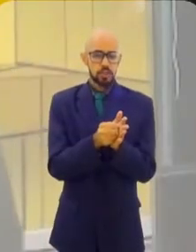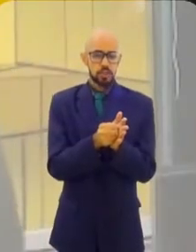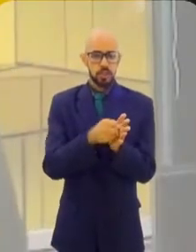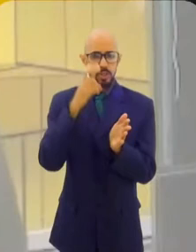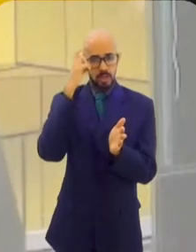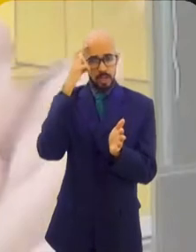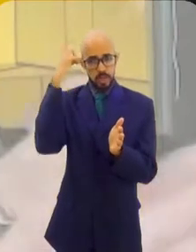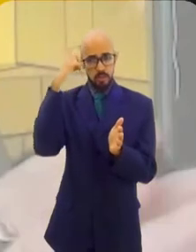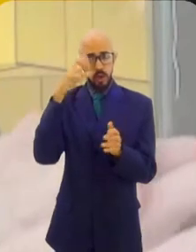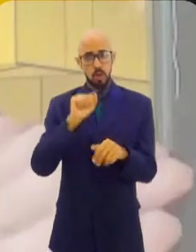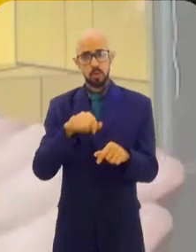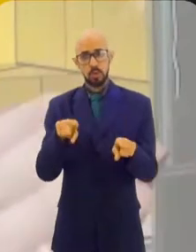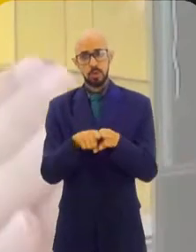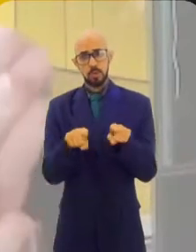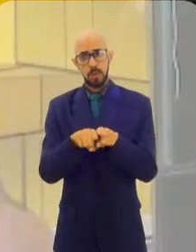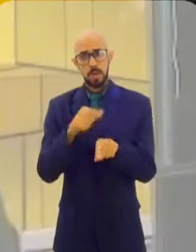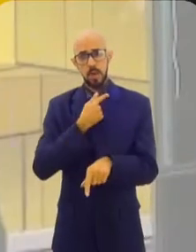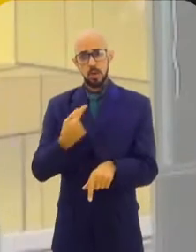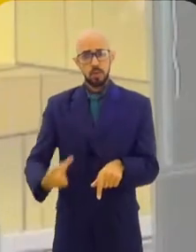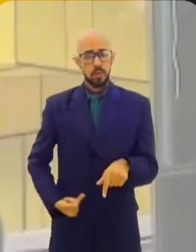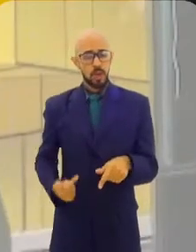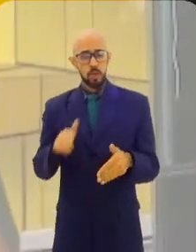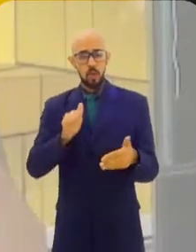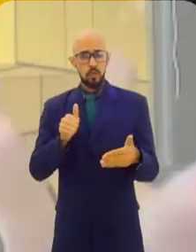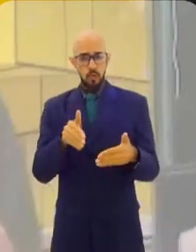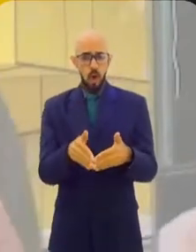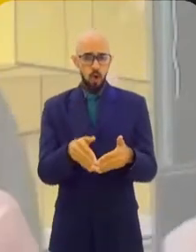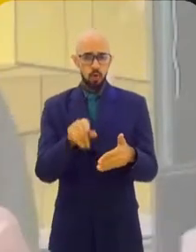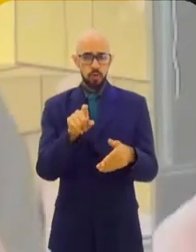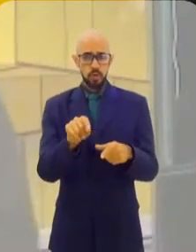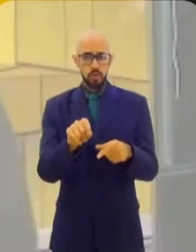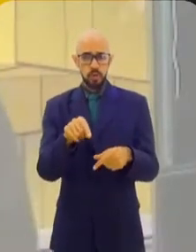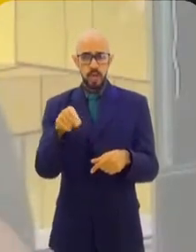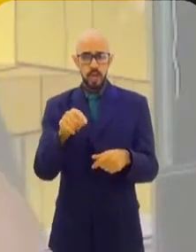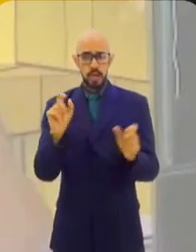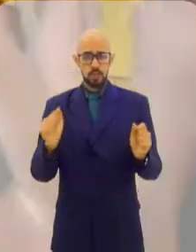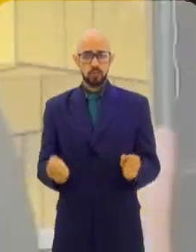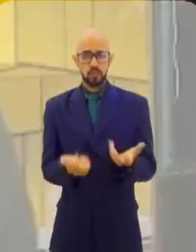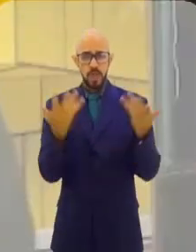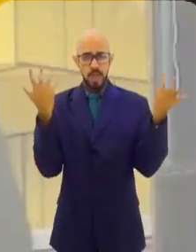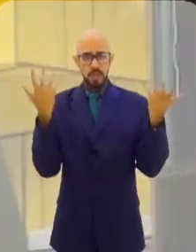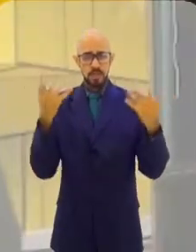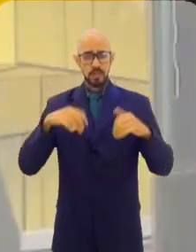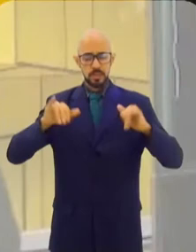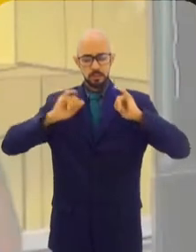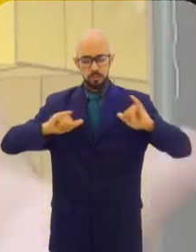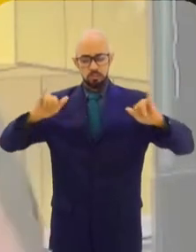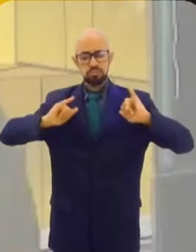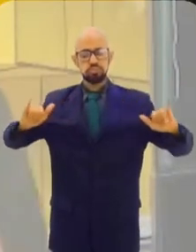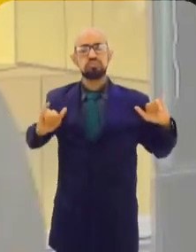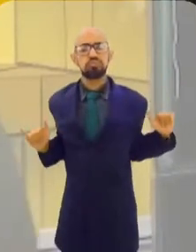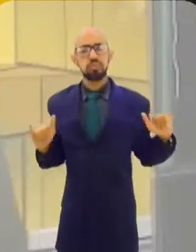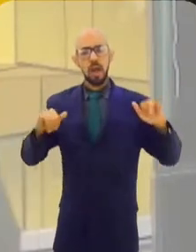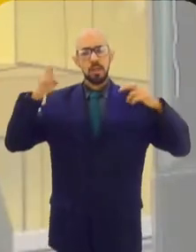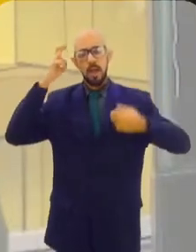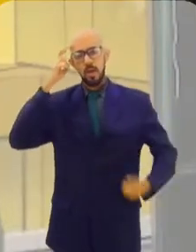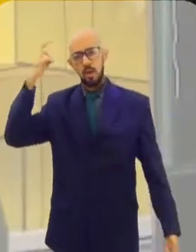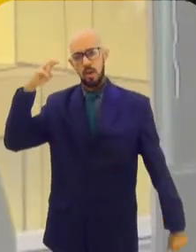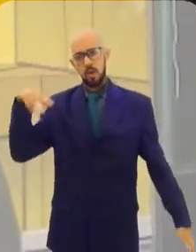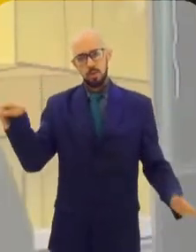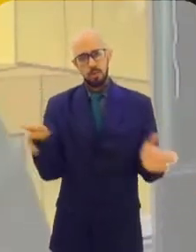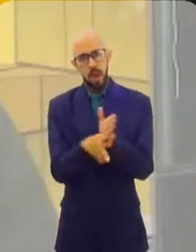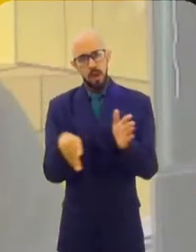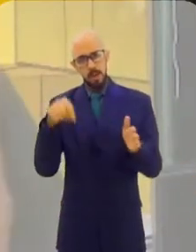para o governo brasileiro foco da economia criativa foram a as festas as expressões culturais